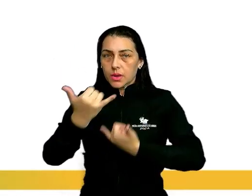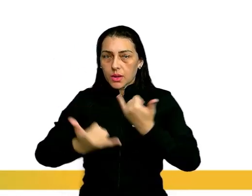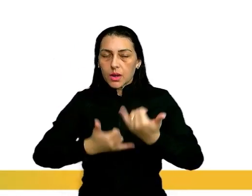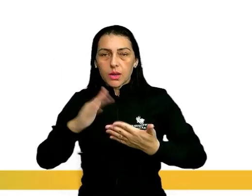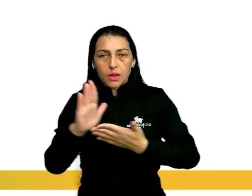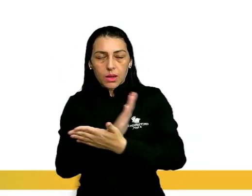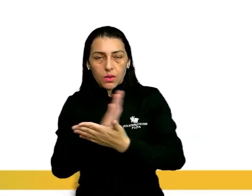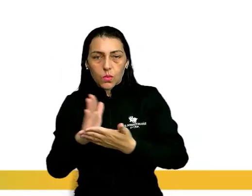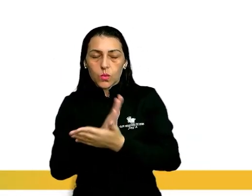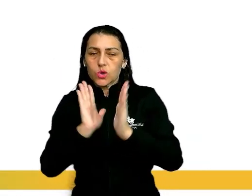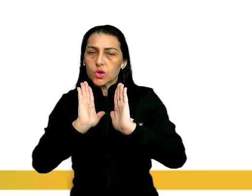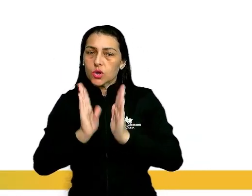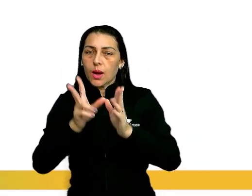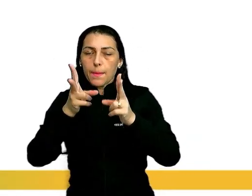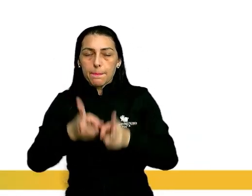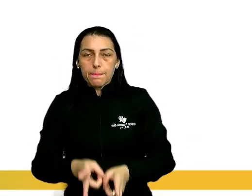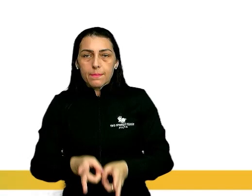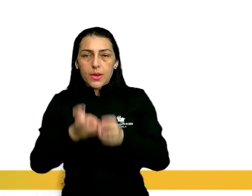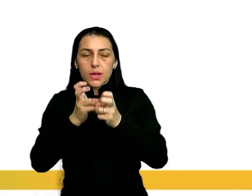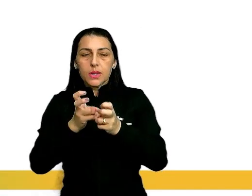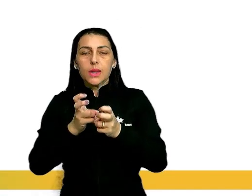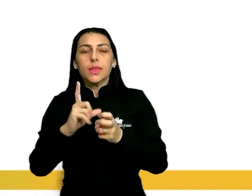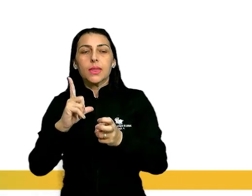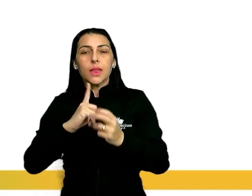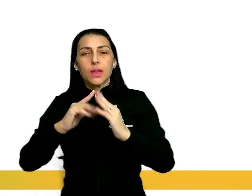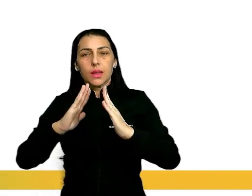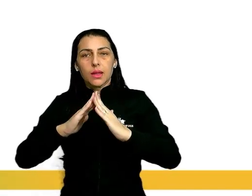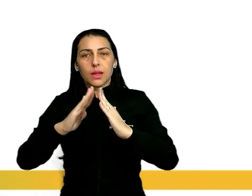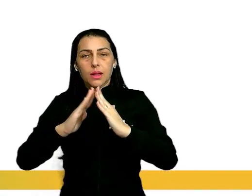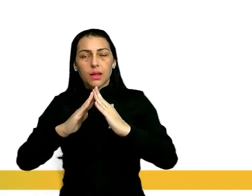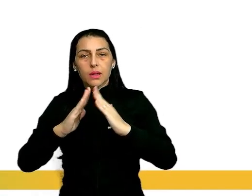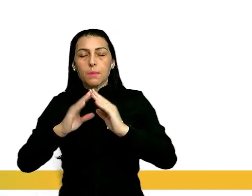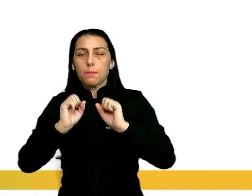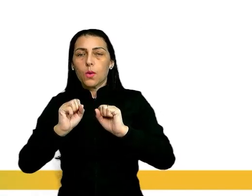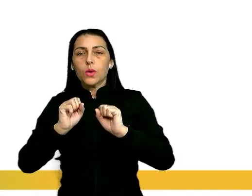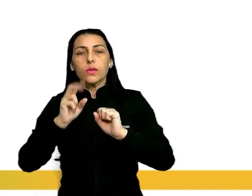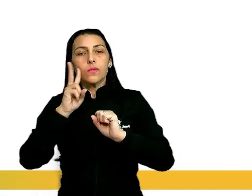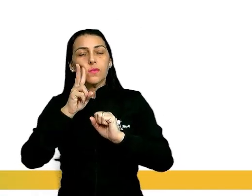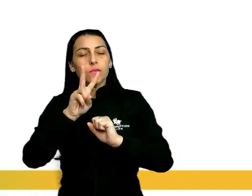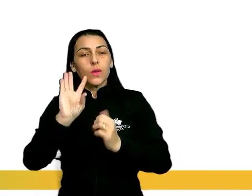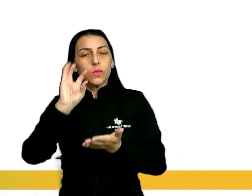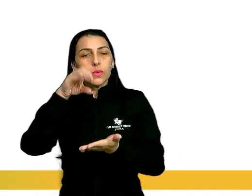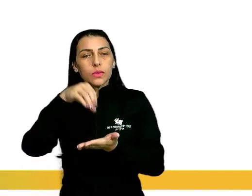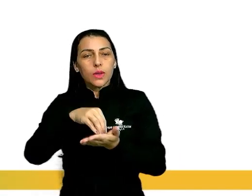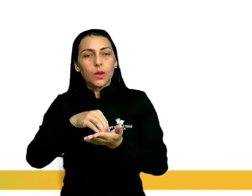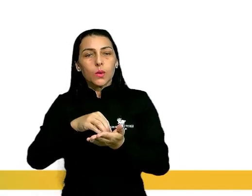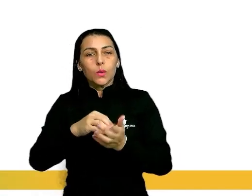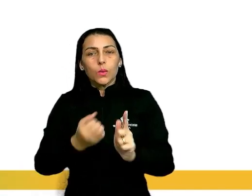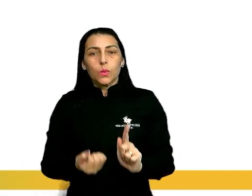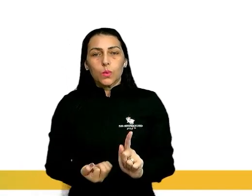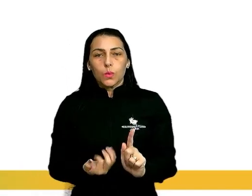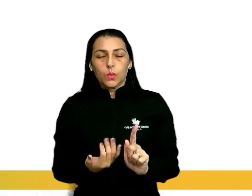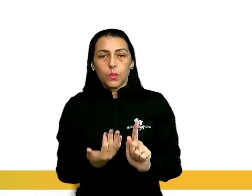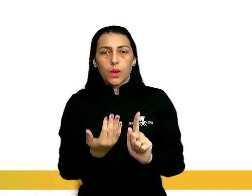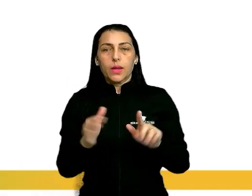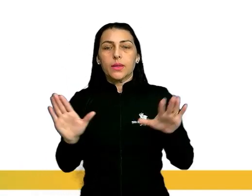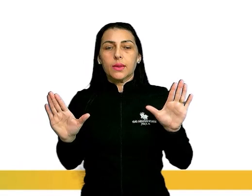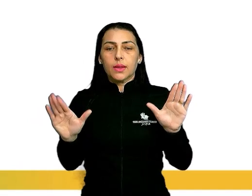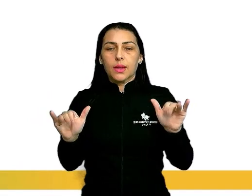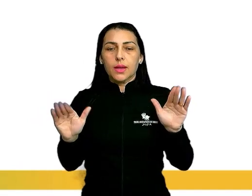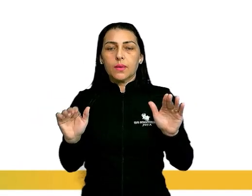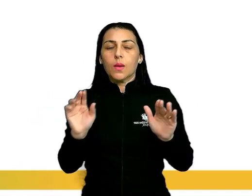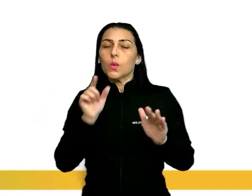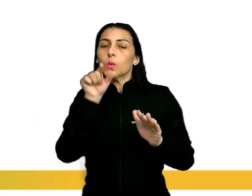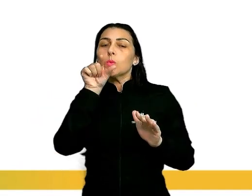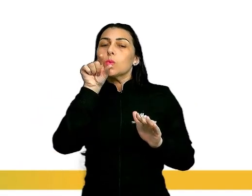alguns já já até observaram né alguns até t em casa né a gente pode ver que o centro de gravidade desse pássaro né se apoiando no seu